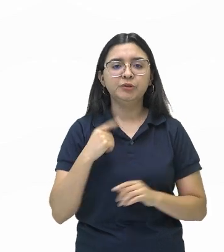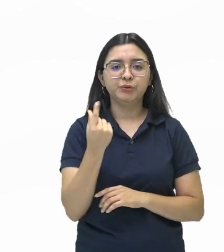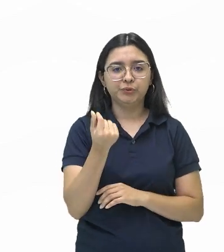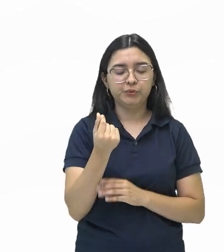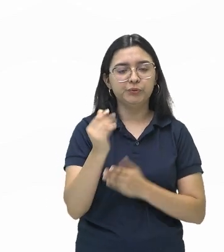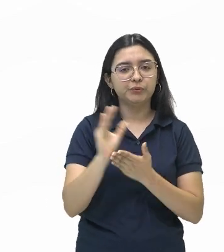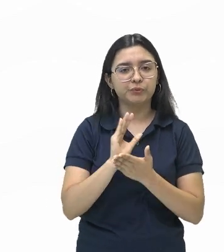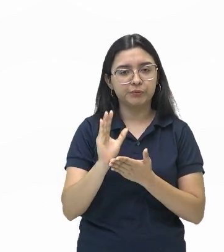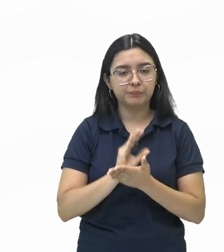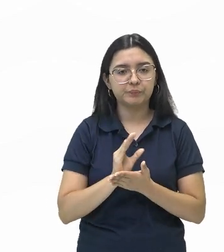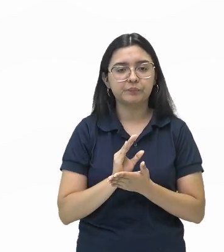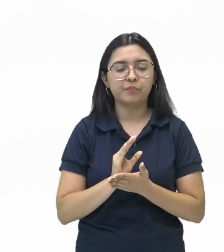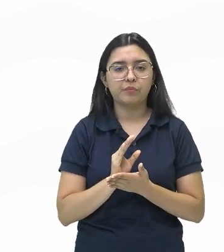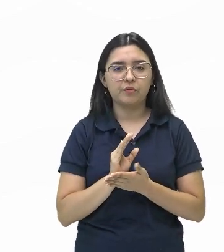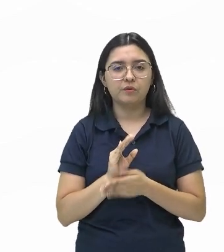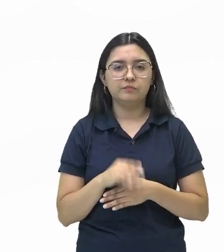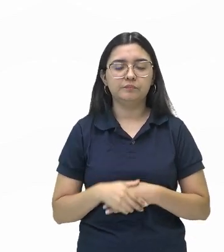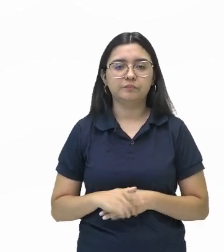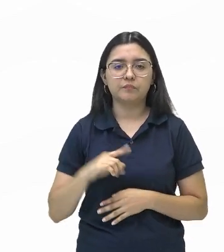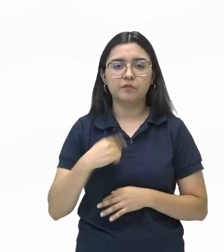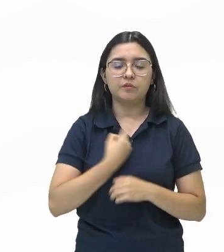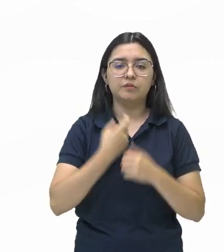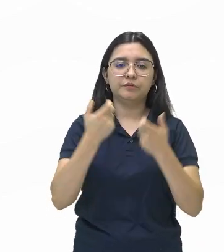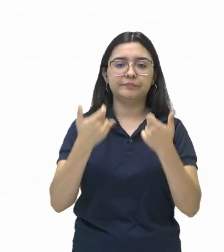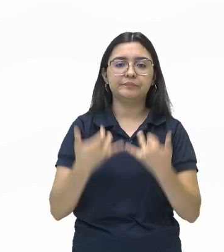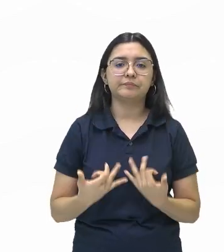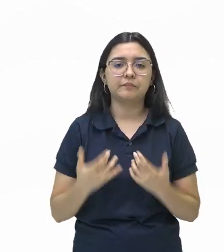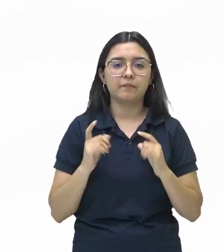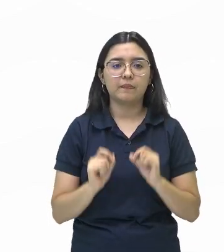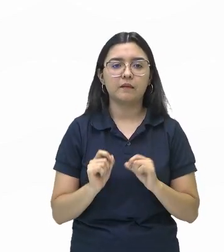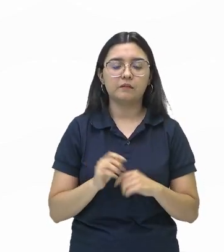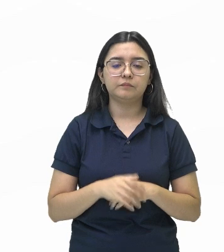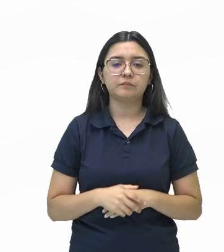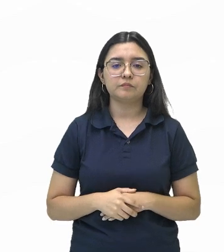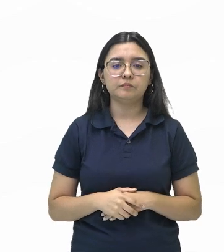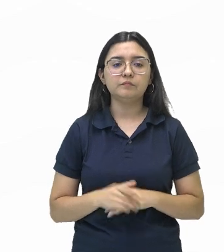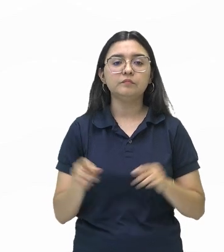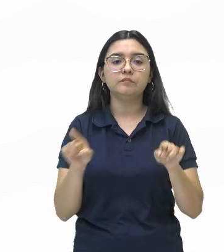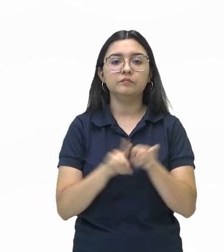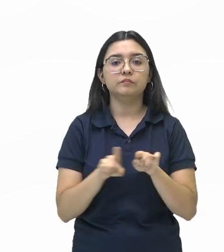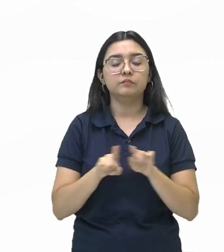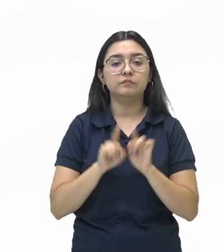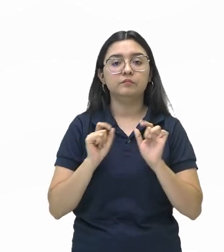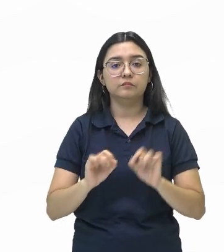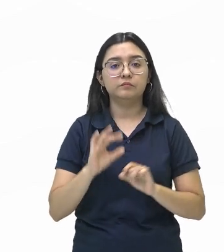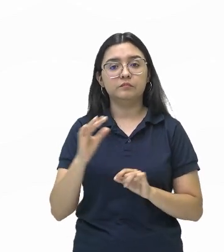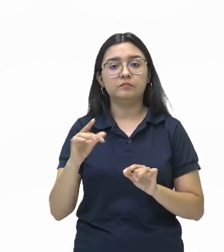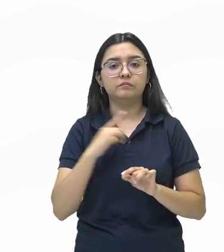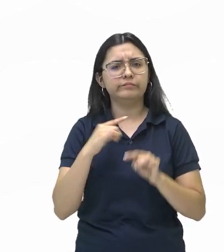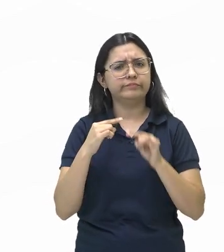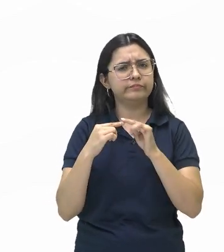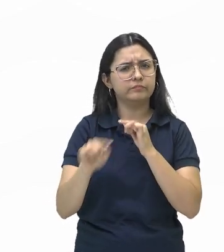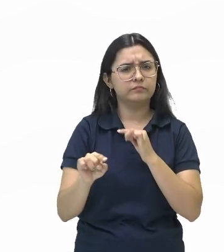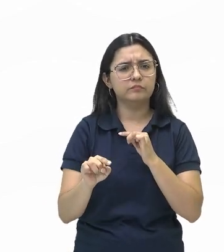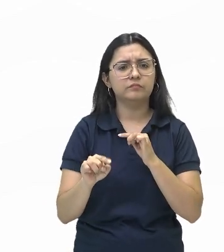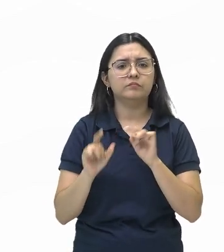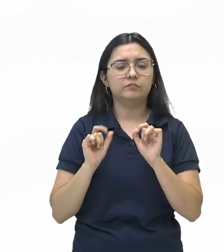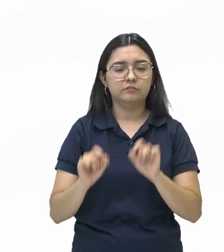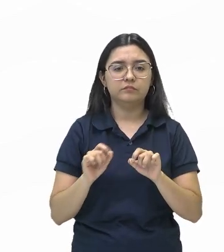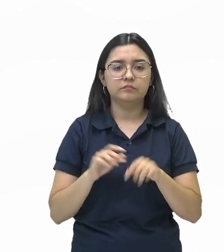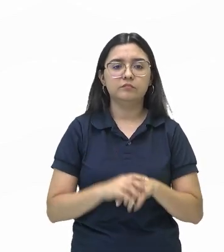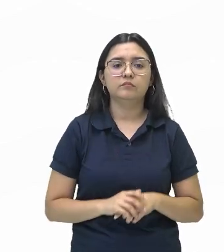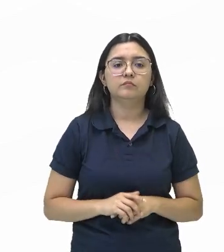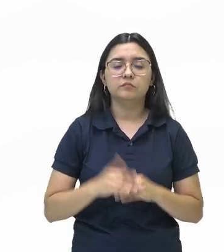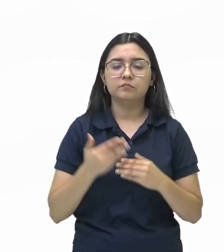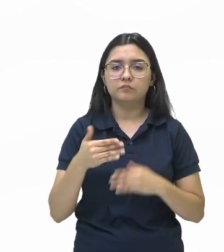Então nós estamos falando aqui que isso vai... e aqui, é claro, há uma desconexão muito maior do que quando a gente